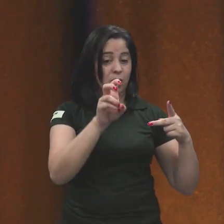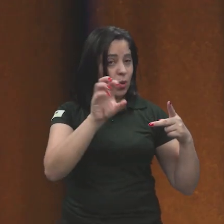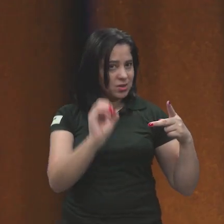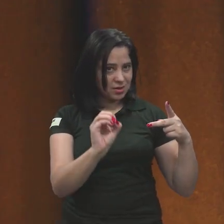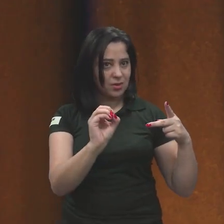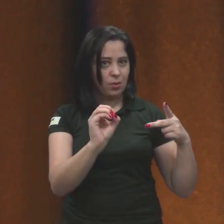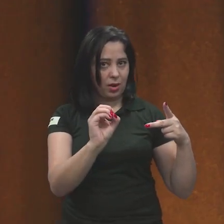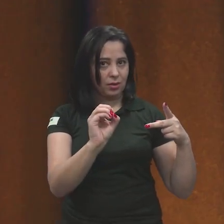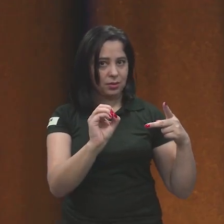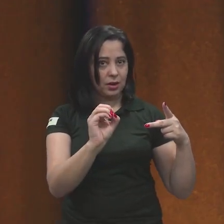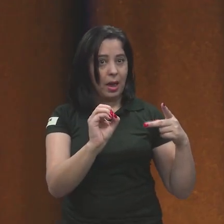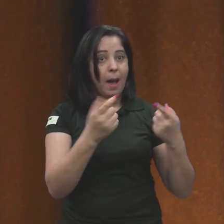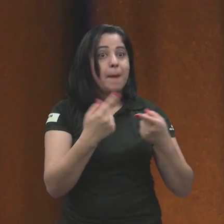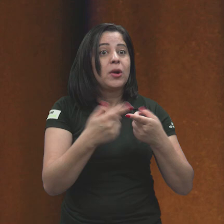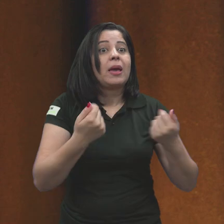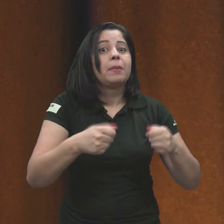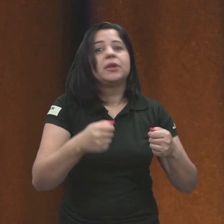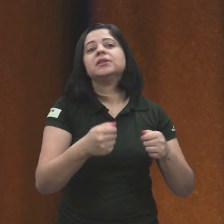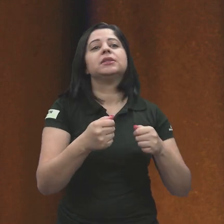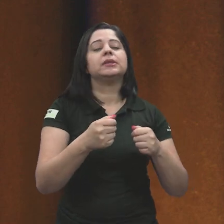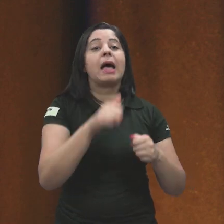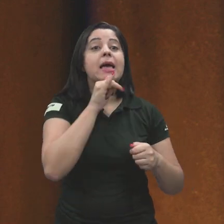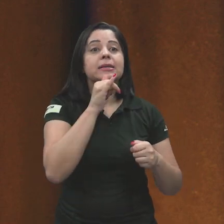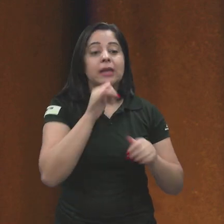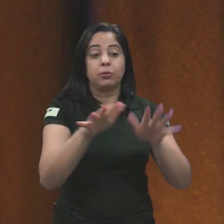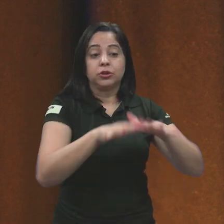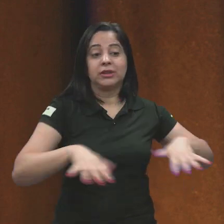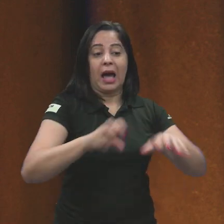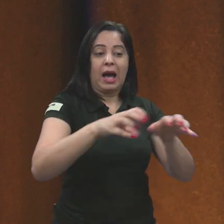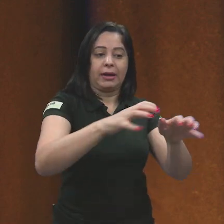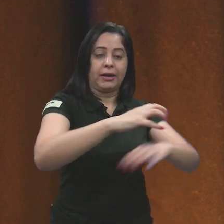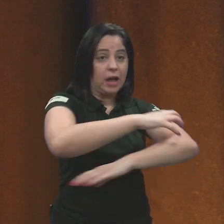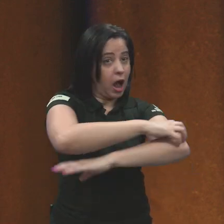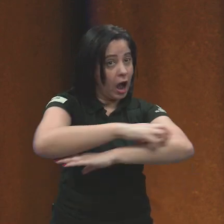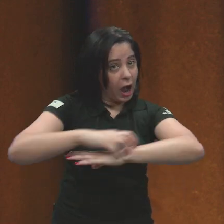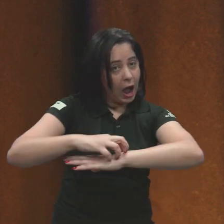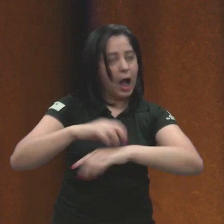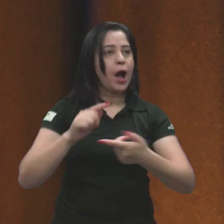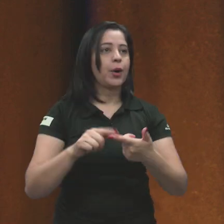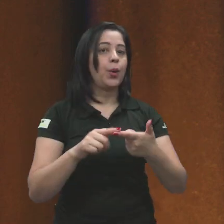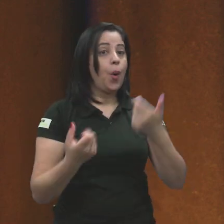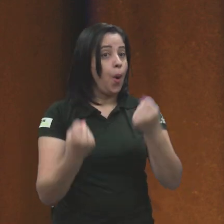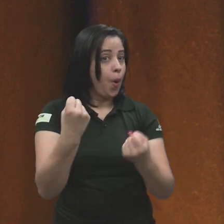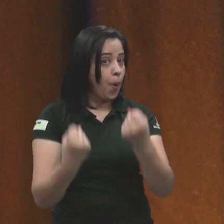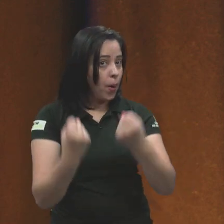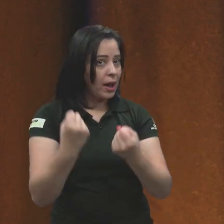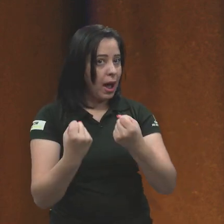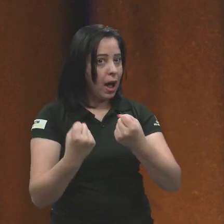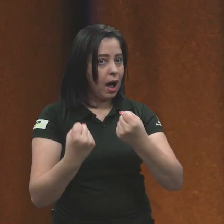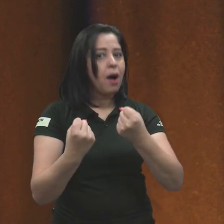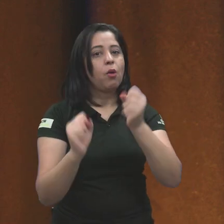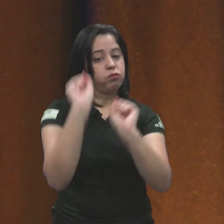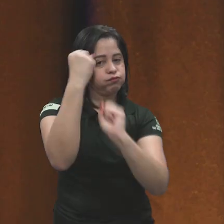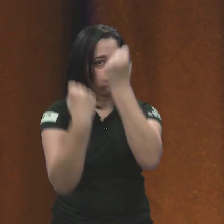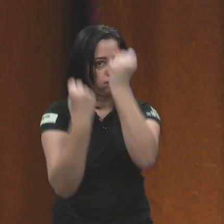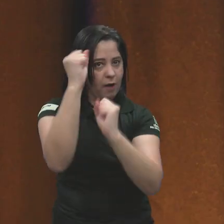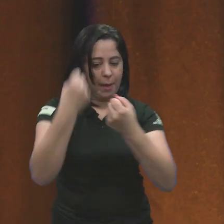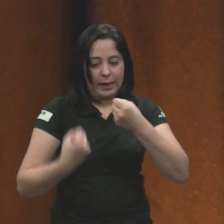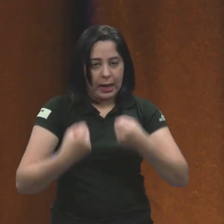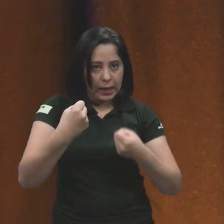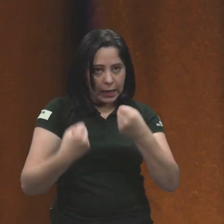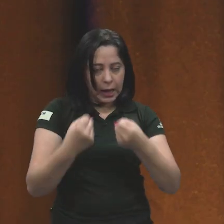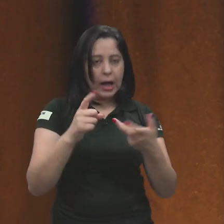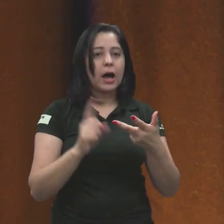para a geração em grande escala de emprego. Então, nós estamos falando do agro, nós estamos falando de indústrias automobilísticas, nós estamos falando de